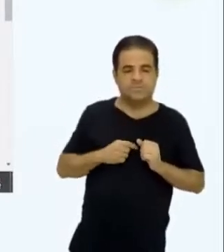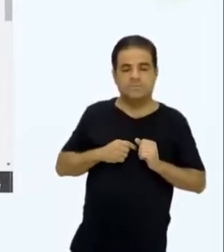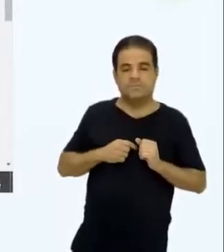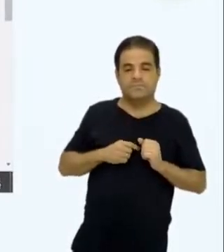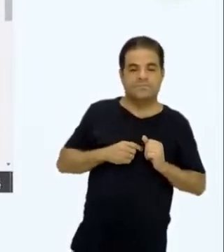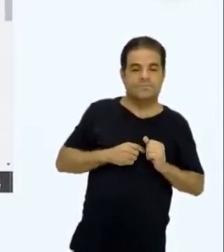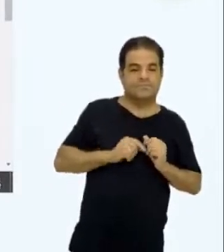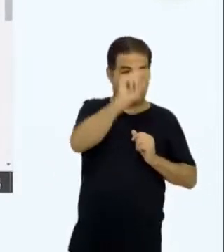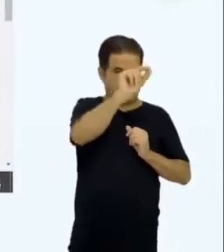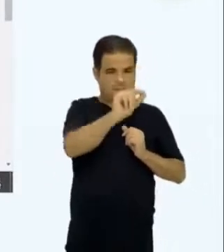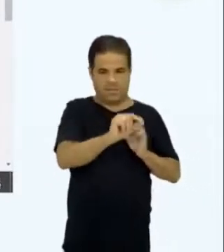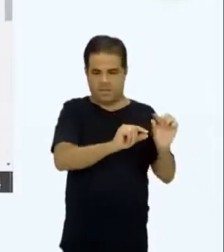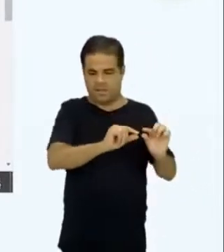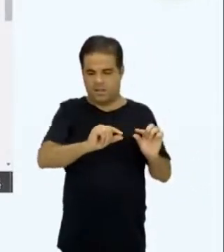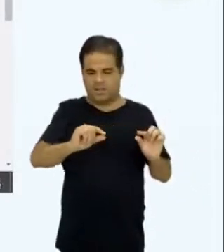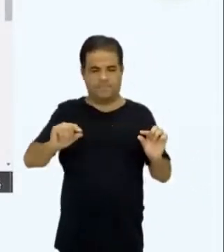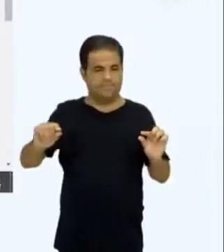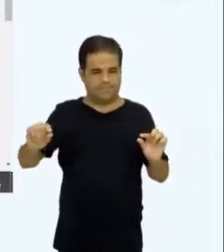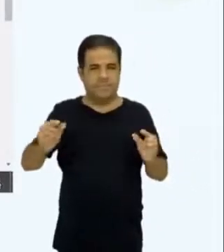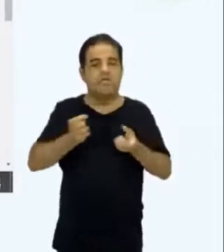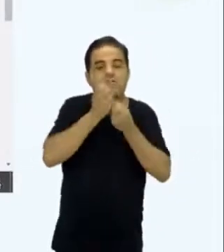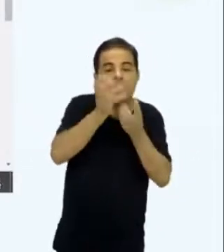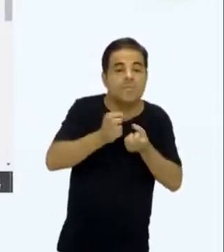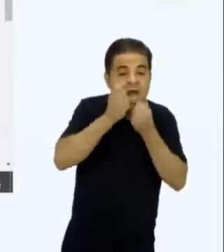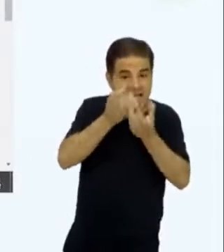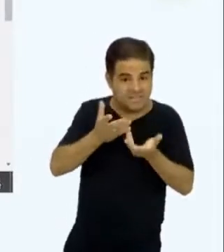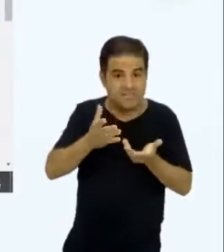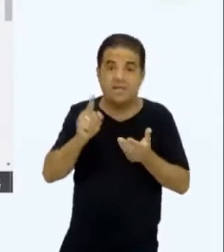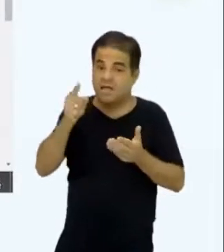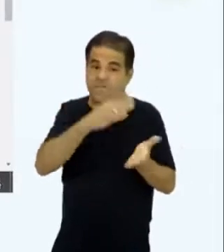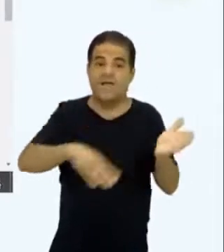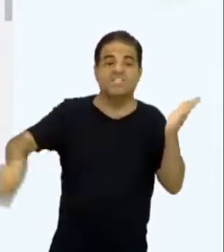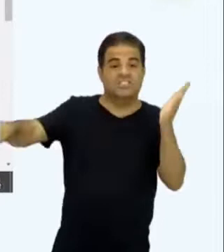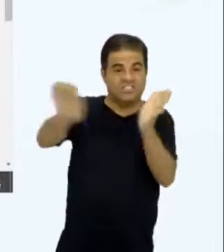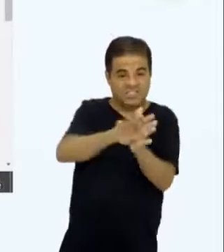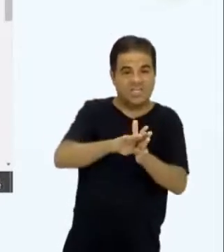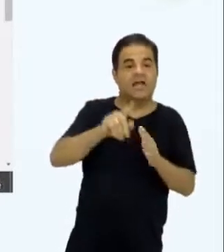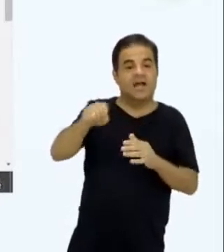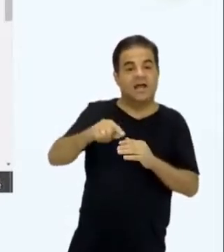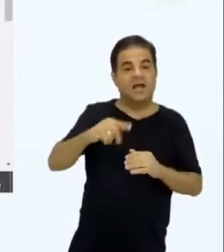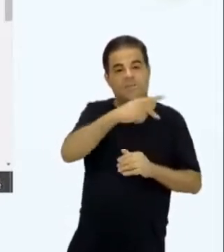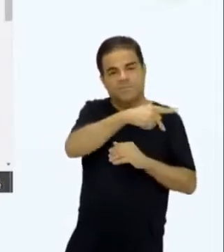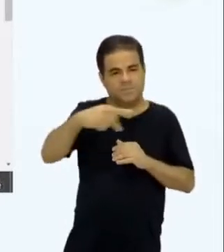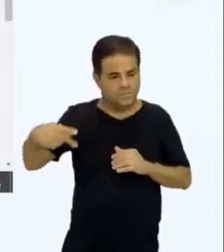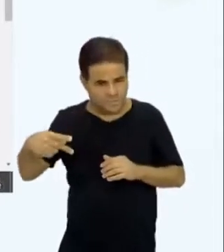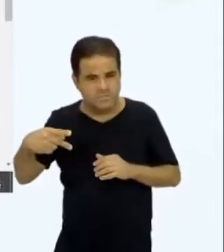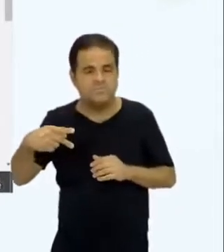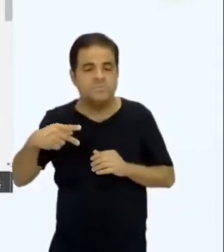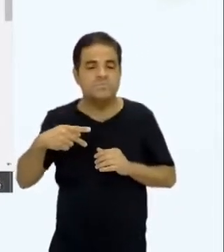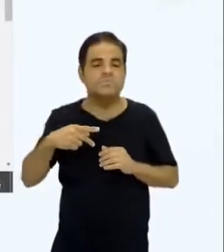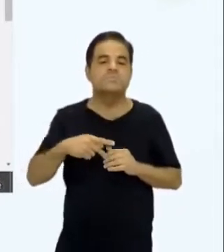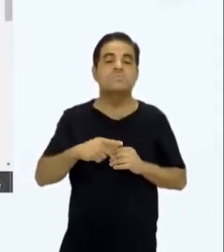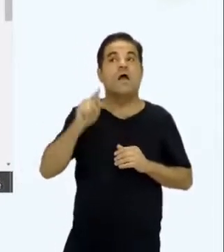a nossa informação aqui, como ela vai chegar para o nosso potenciômetro,